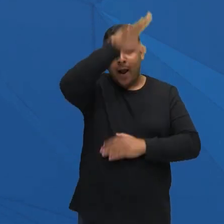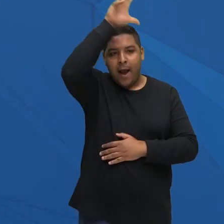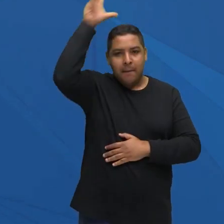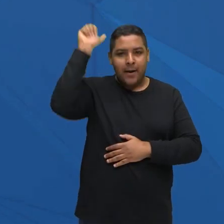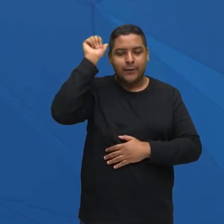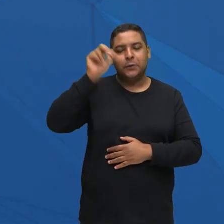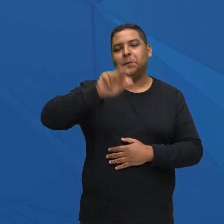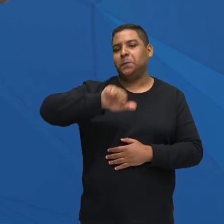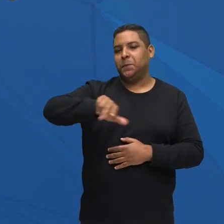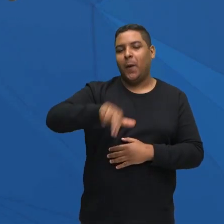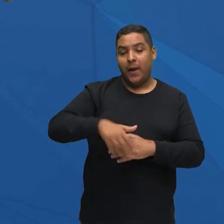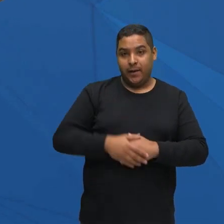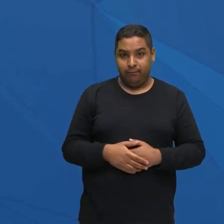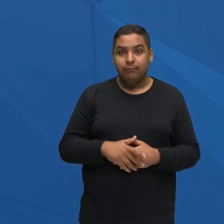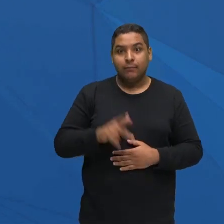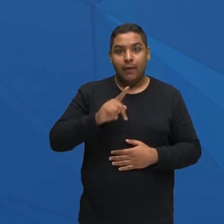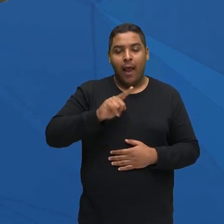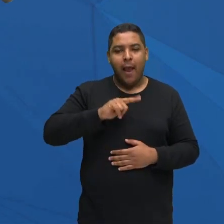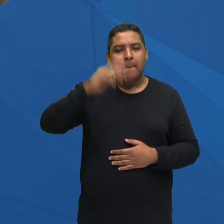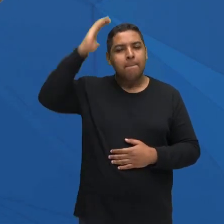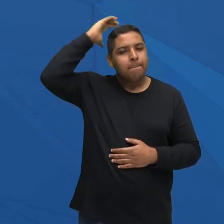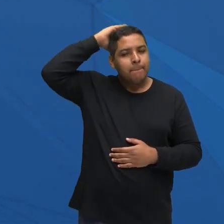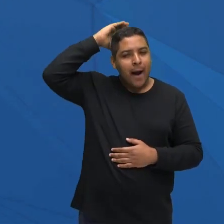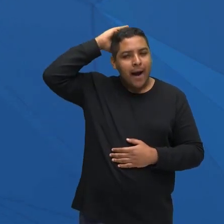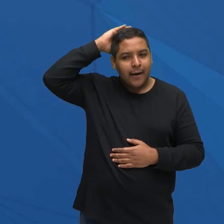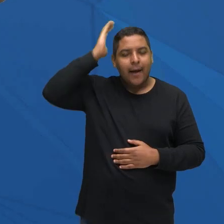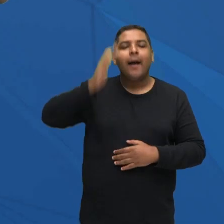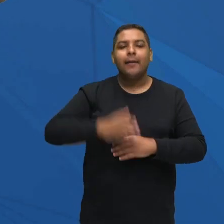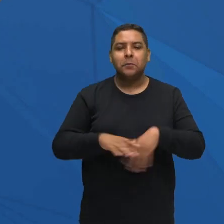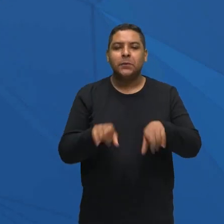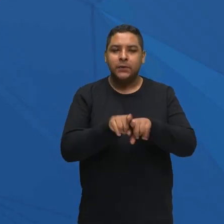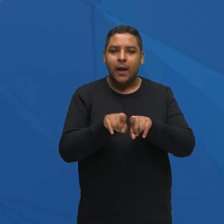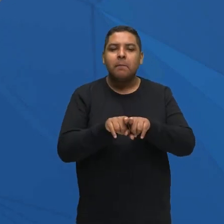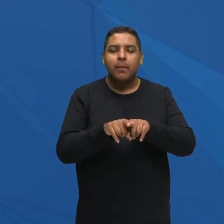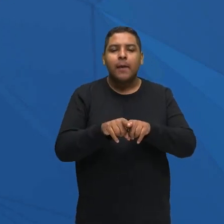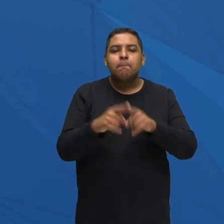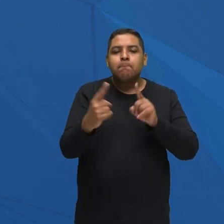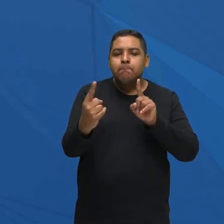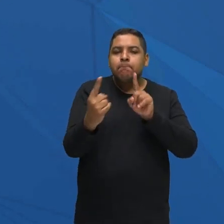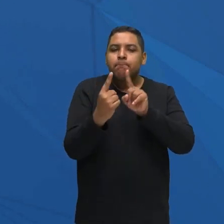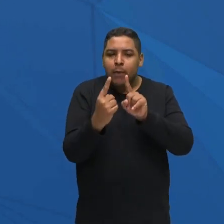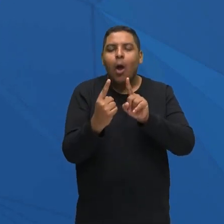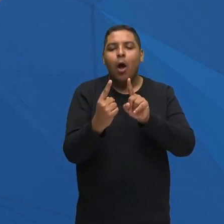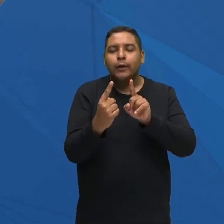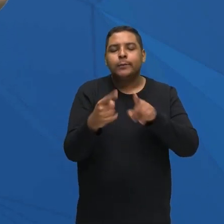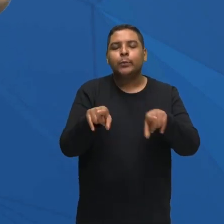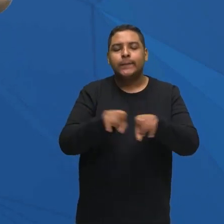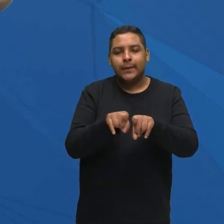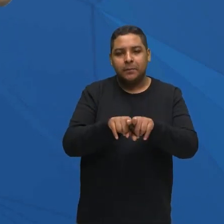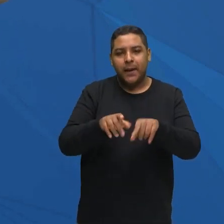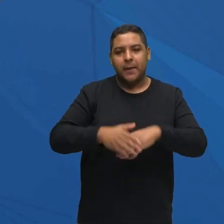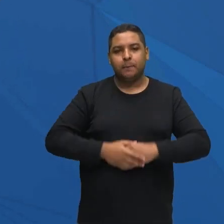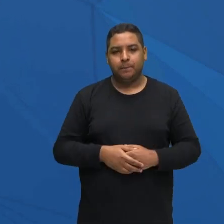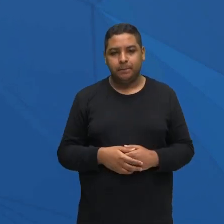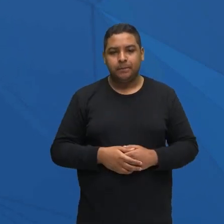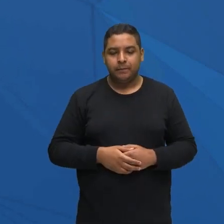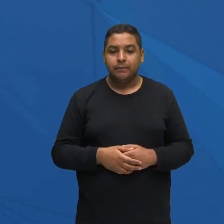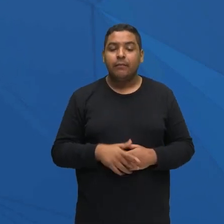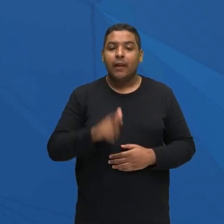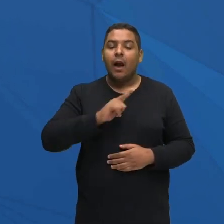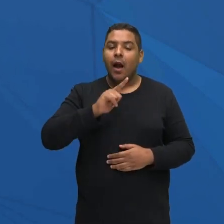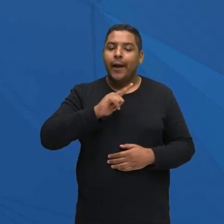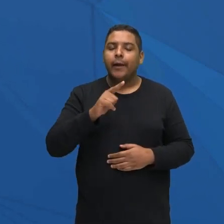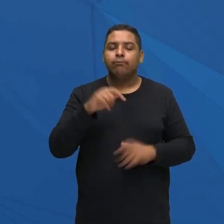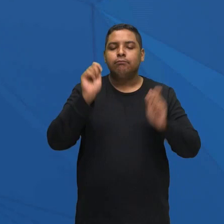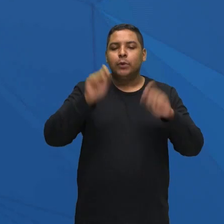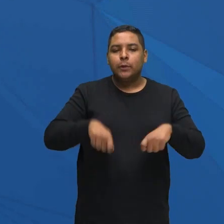aí do Pará, né? São regiões de fronteira, são próximos, então a gente encontra aí, né, a possibilidade de que esse termo também seja